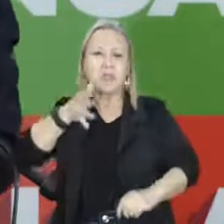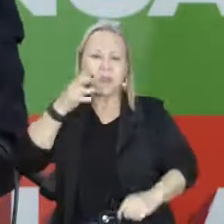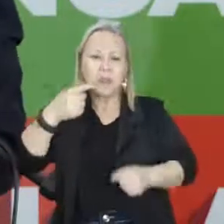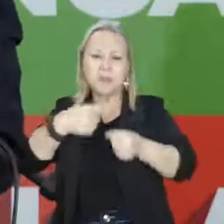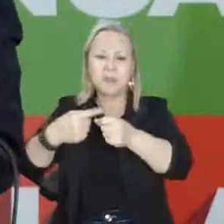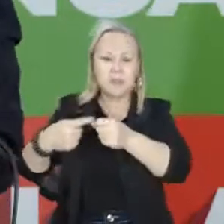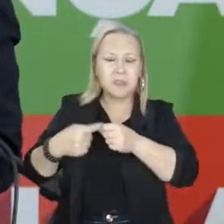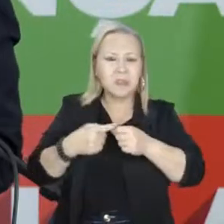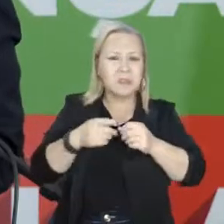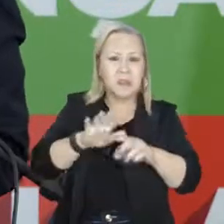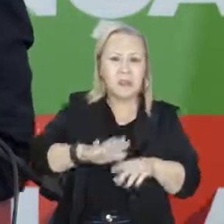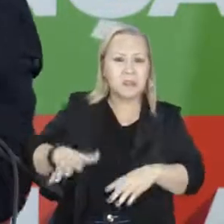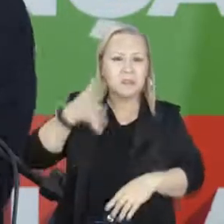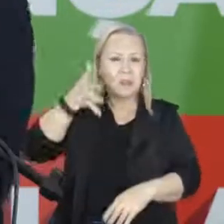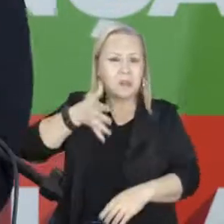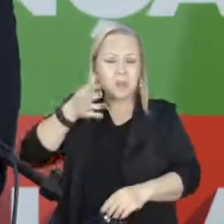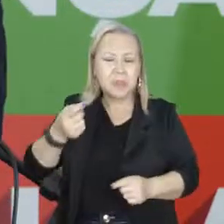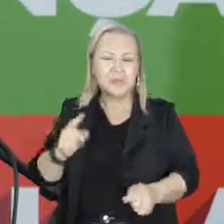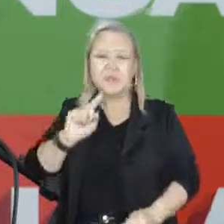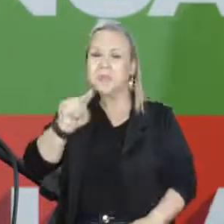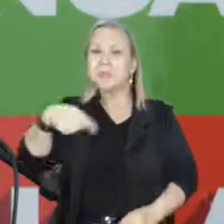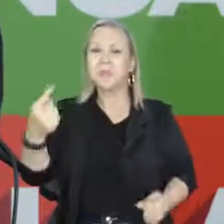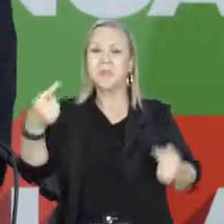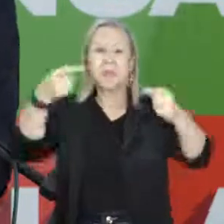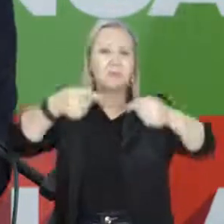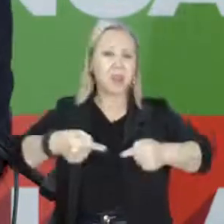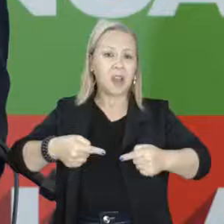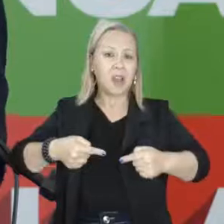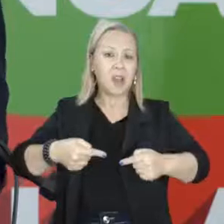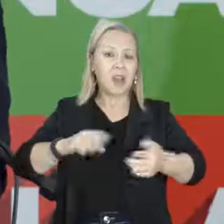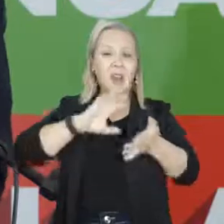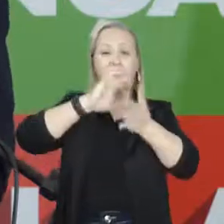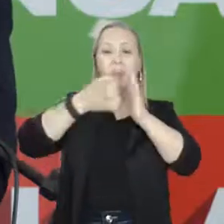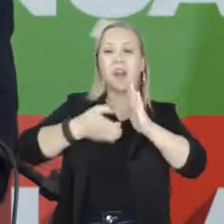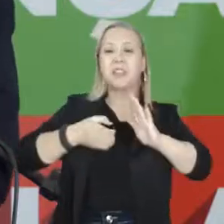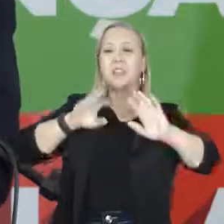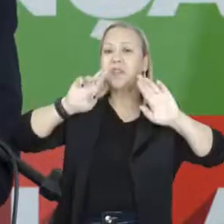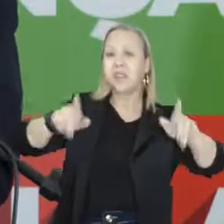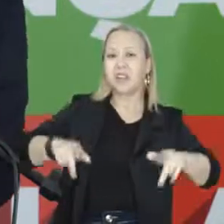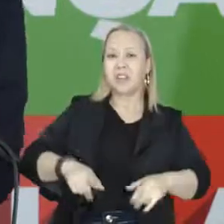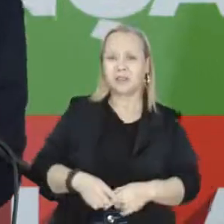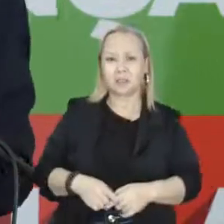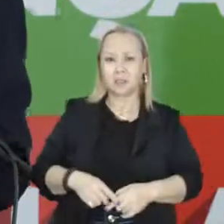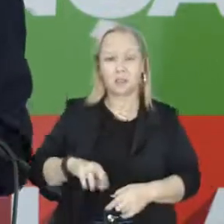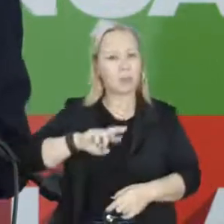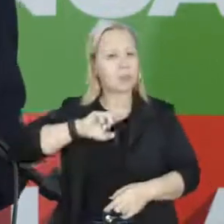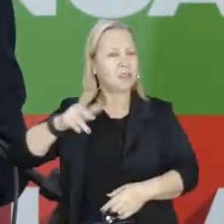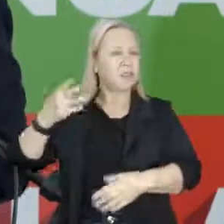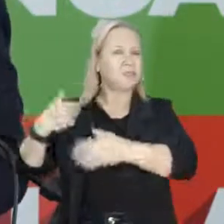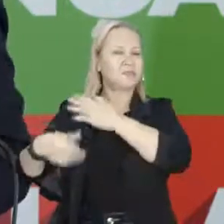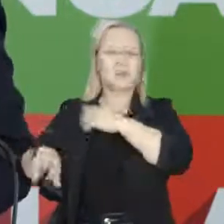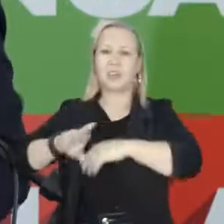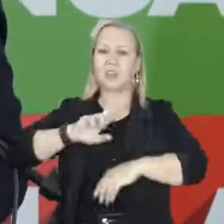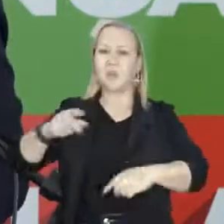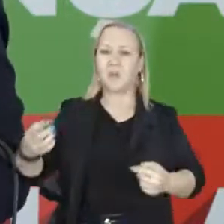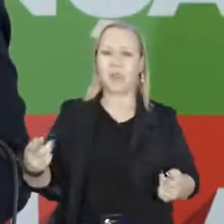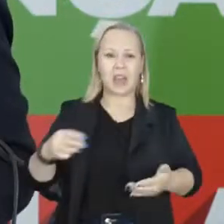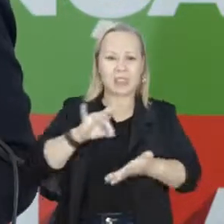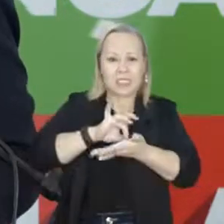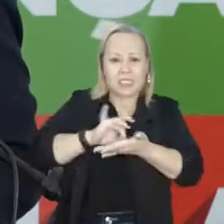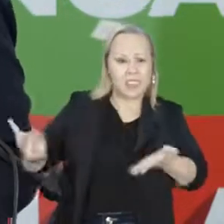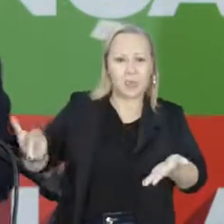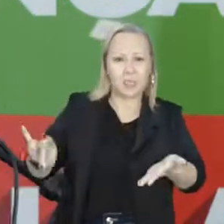a gente se encontrava, nós éramos apenas adversários, não éramos inimigos. Agora tudo virou razão de